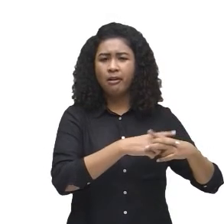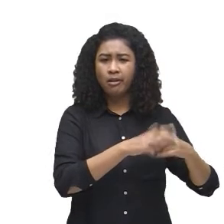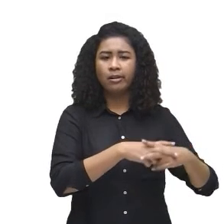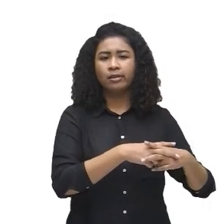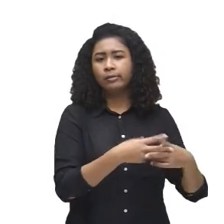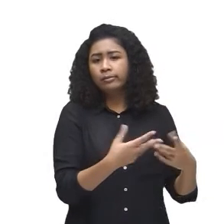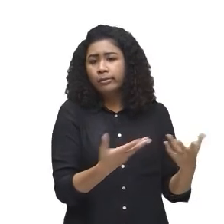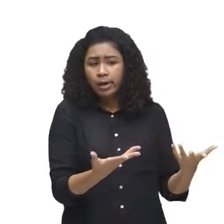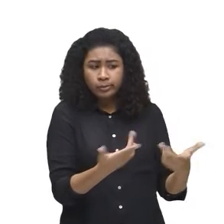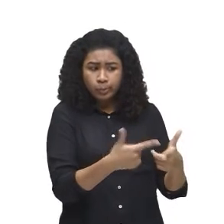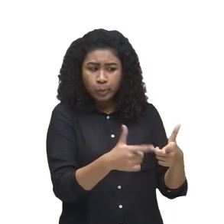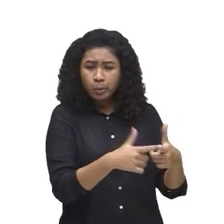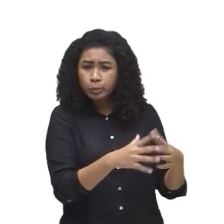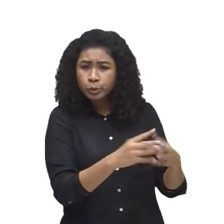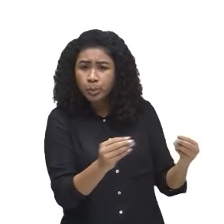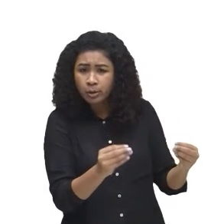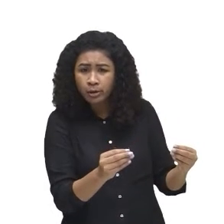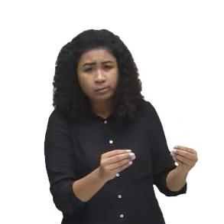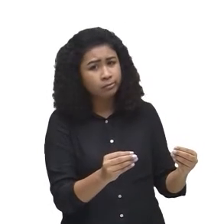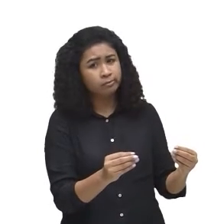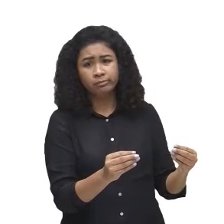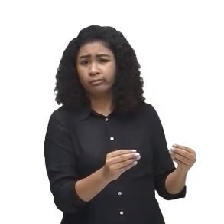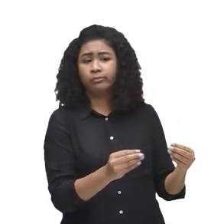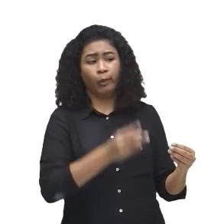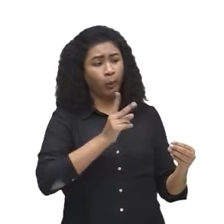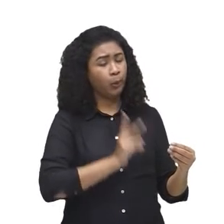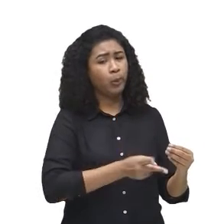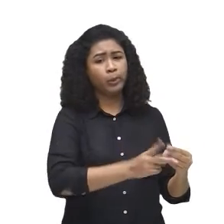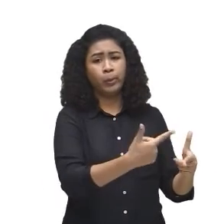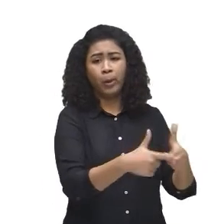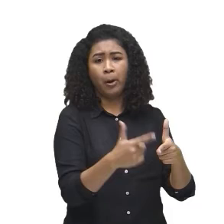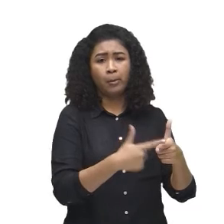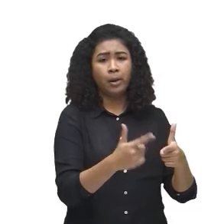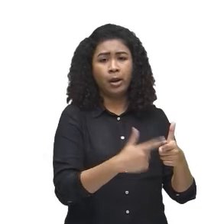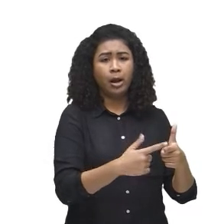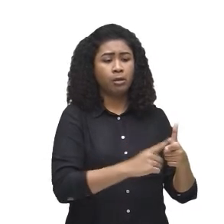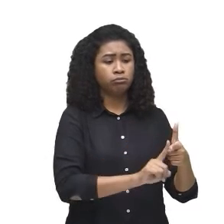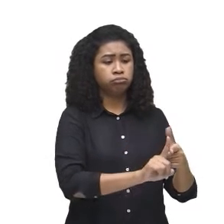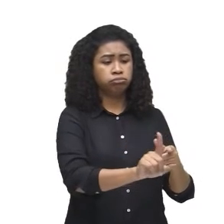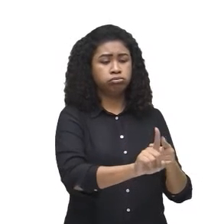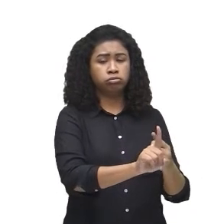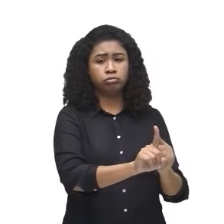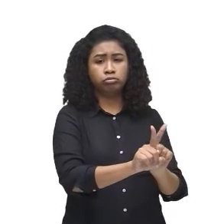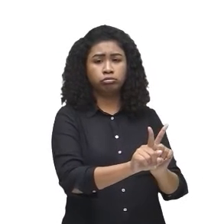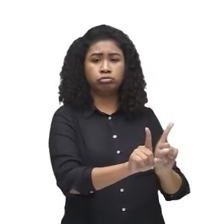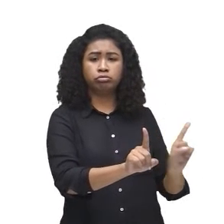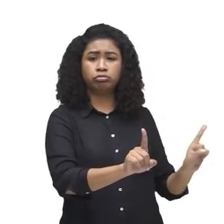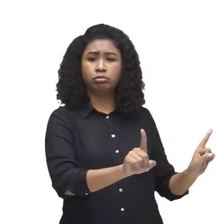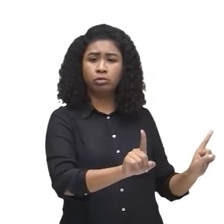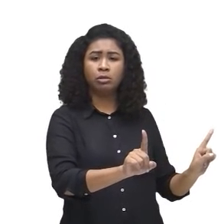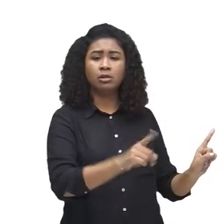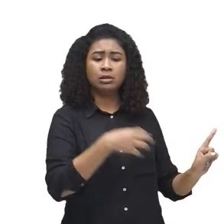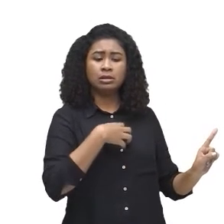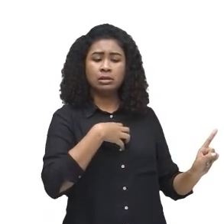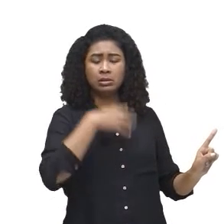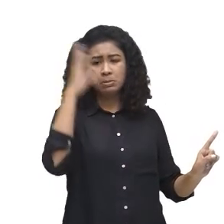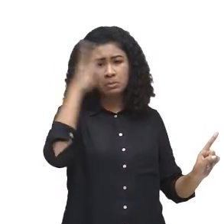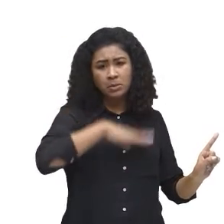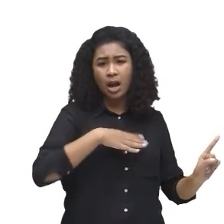daí não resolve nada, sempre acaba um com ressentimento do outro. Isso daí pode inclusive